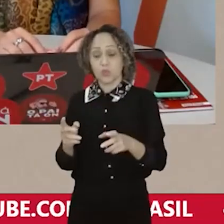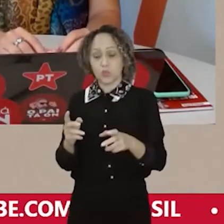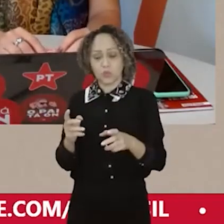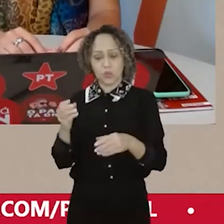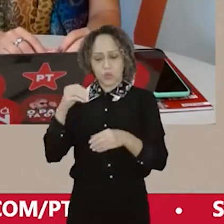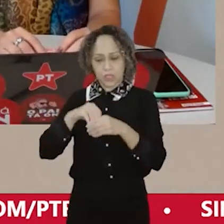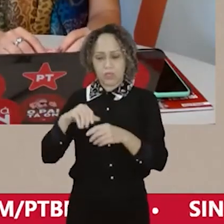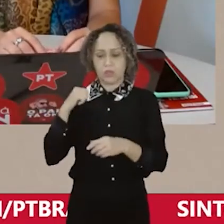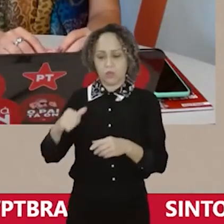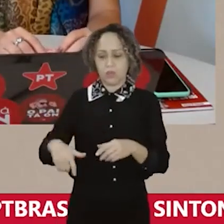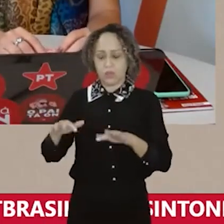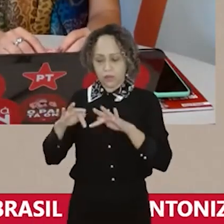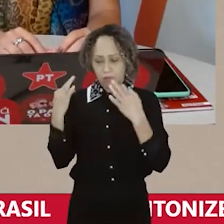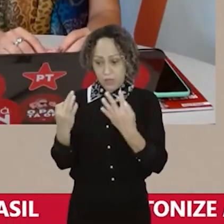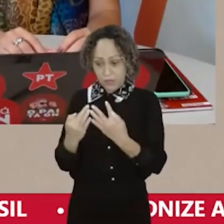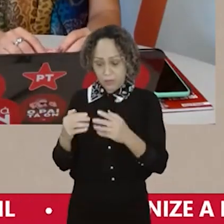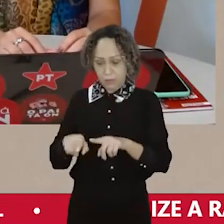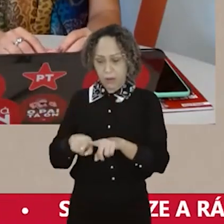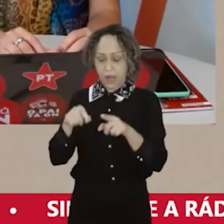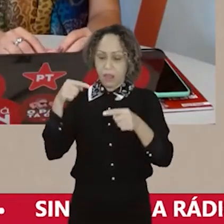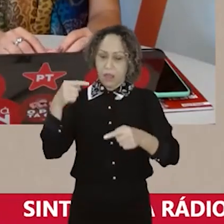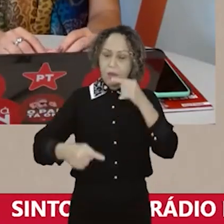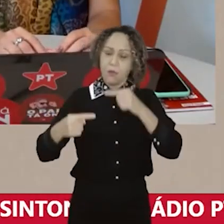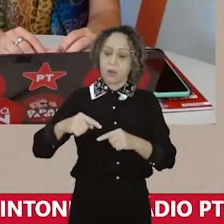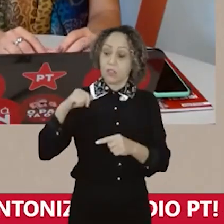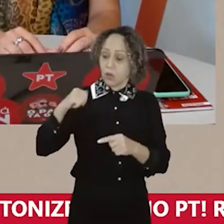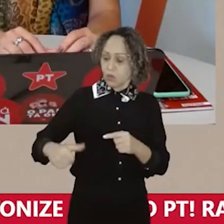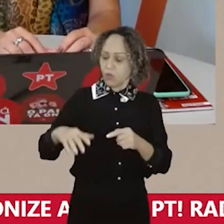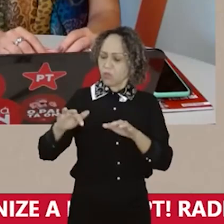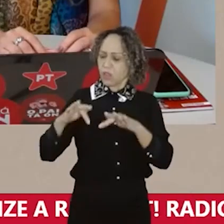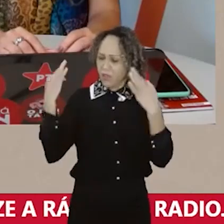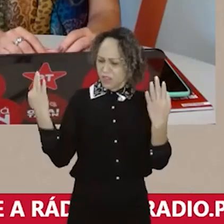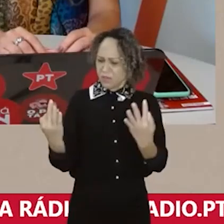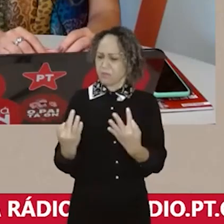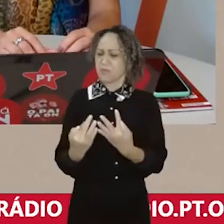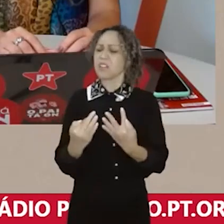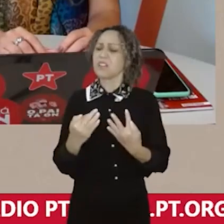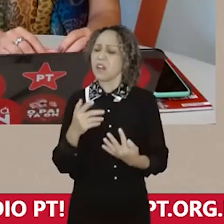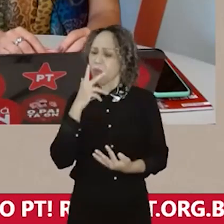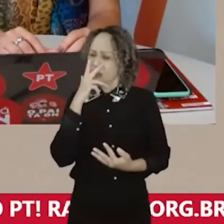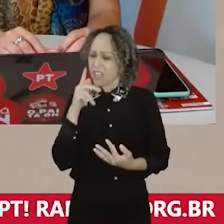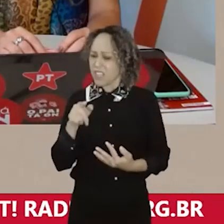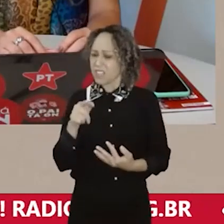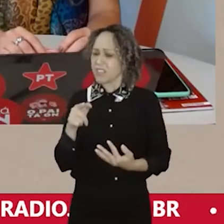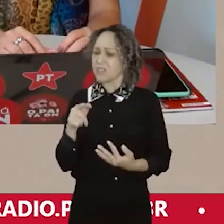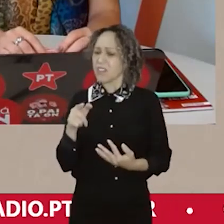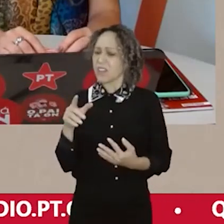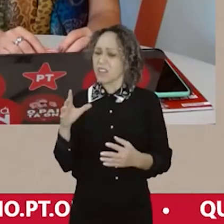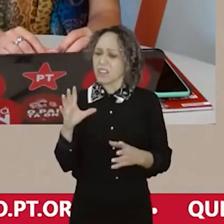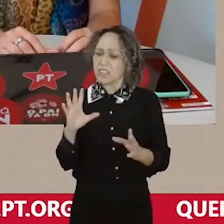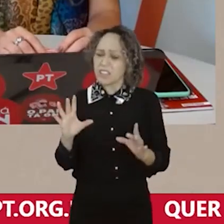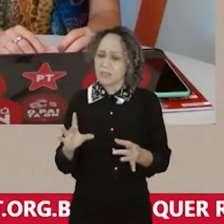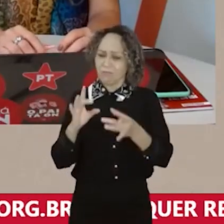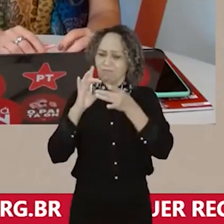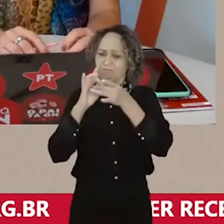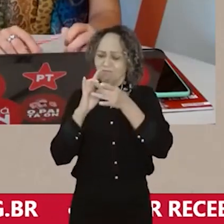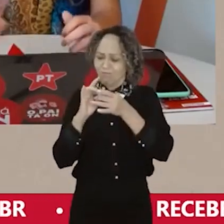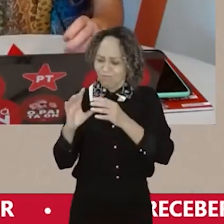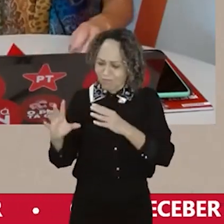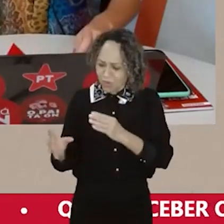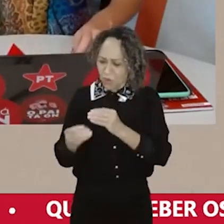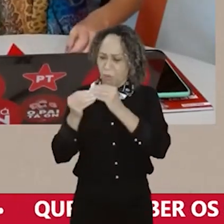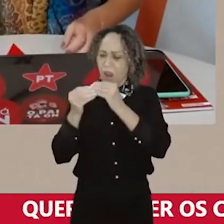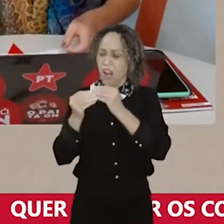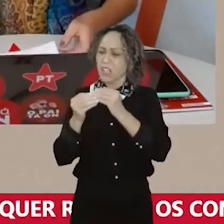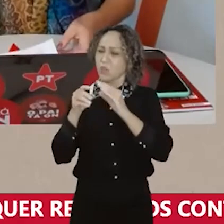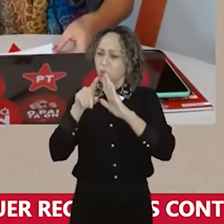a política do Bolsa Família ela teria que ser somada, na minha avaliação, com toda uma agenda de cuidados,